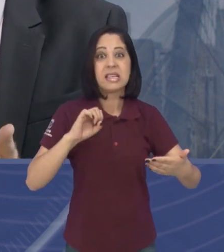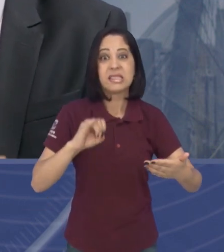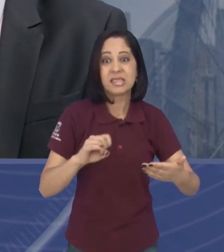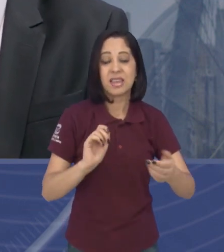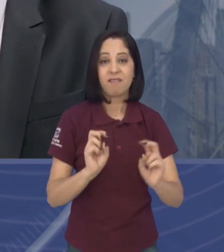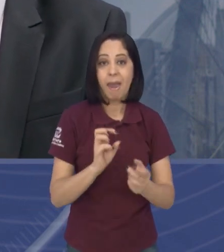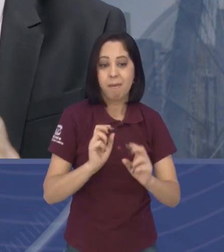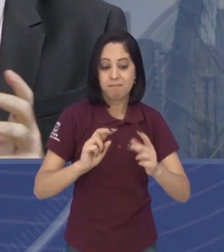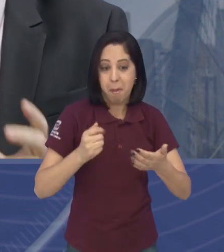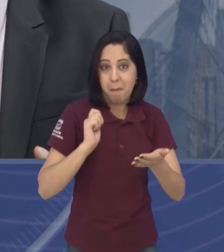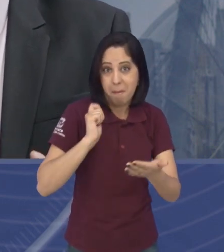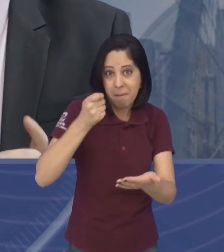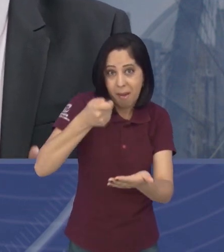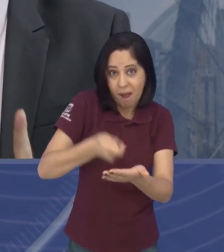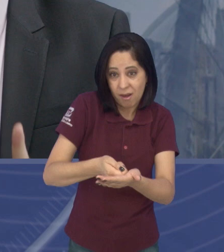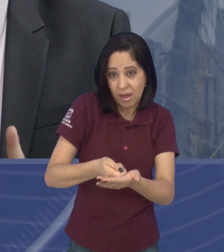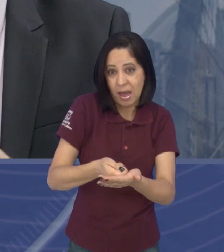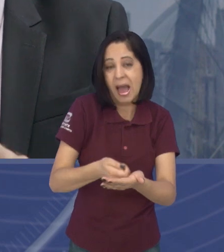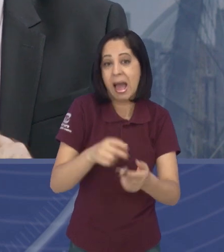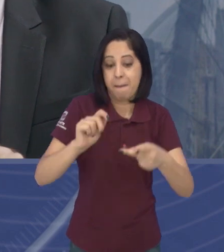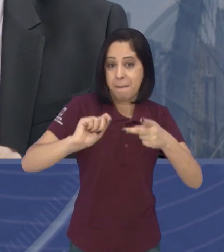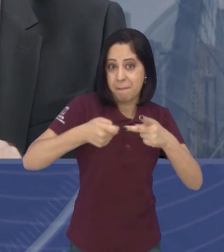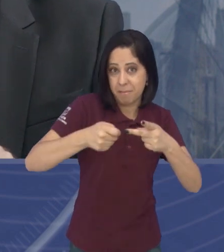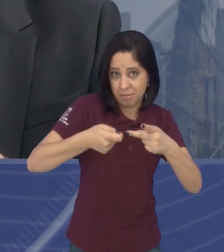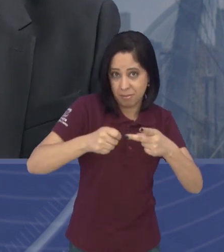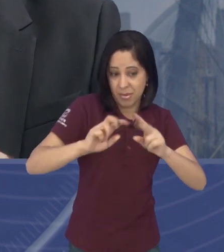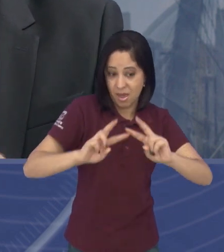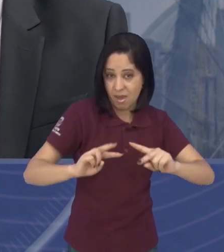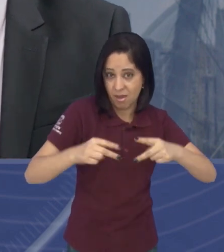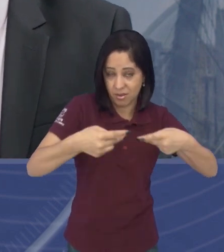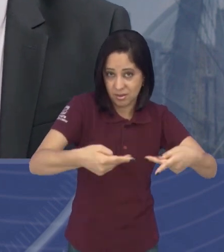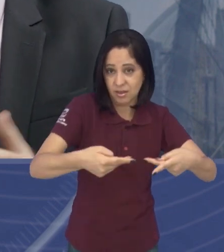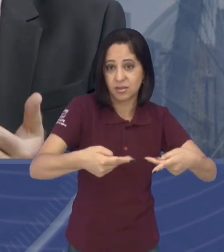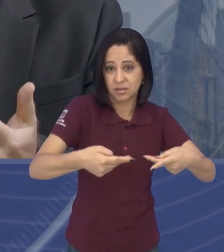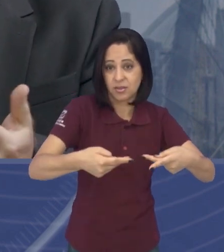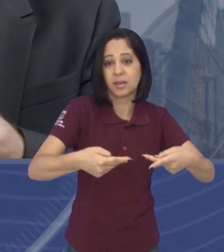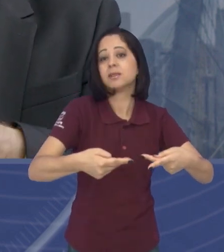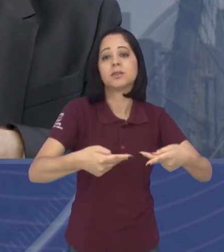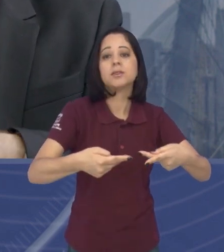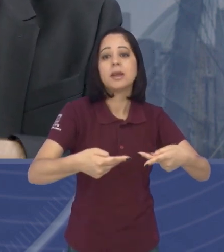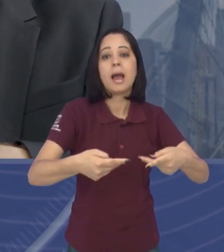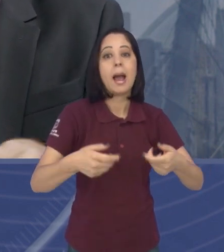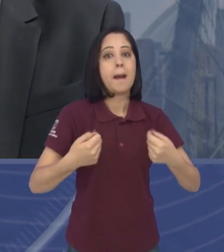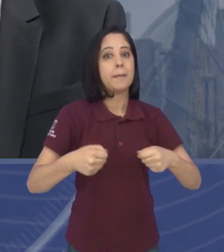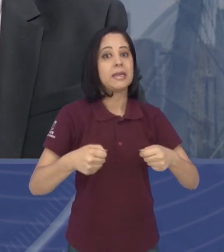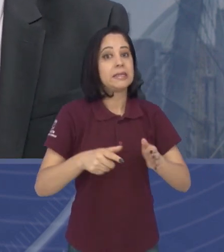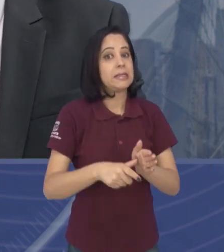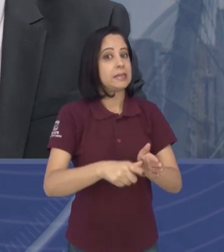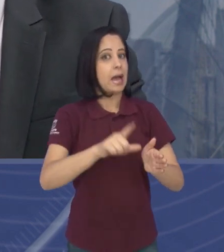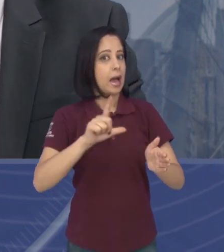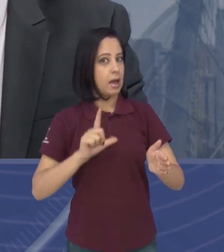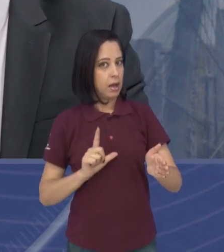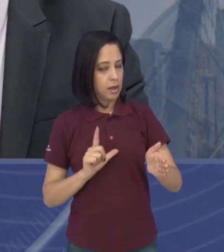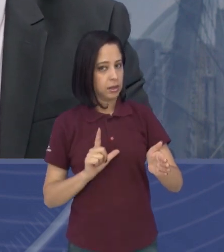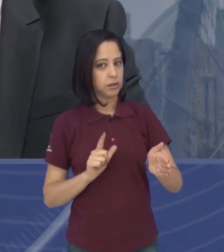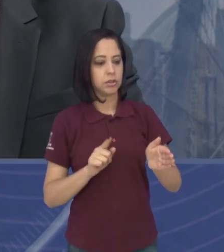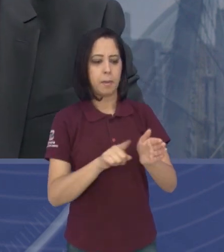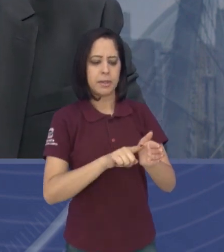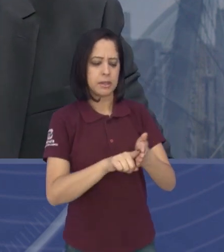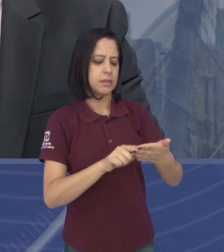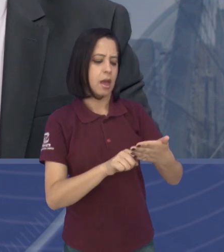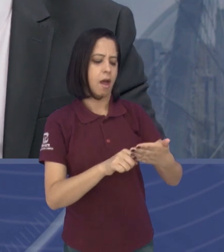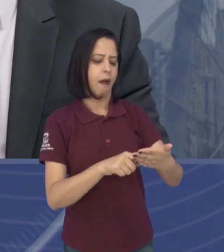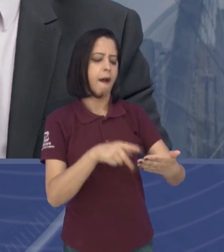ou uma transferência, por exemplo, via Pix, porque tem várias outras modalidades, ela precisa se certificar de que aquilo é